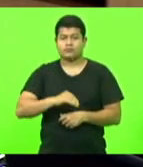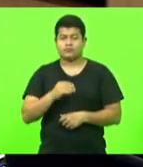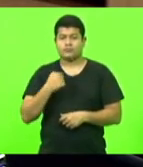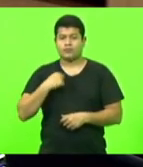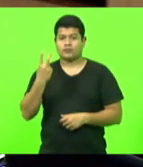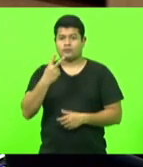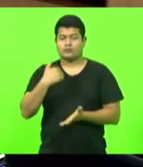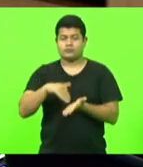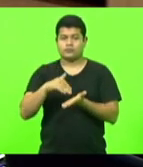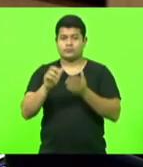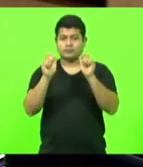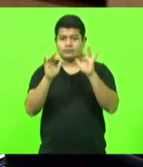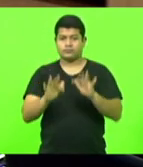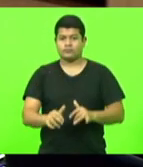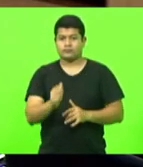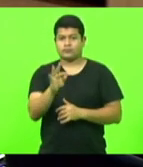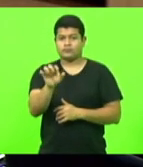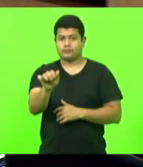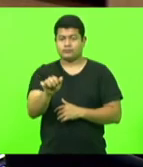secretário, lavrei a presente ata.